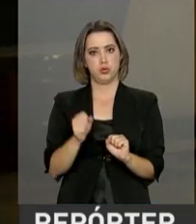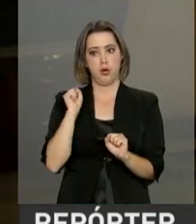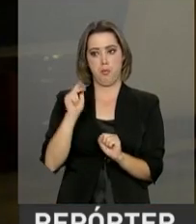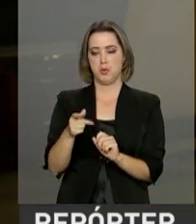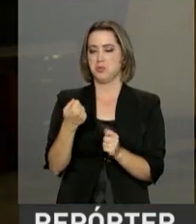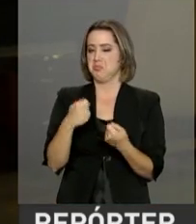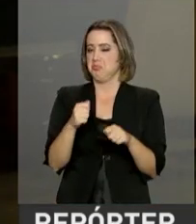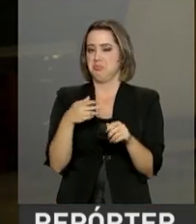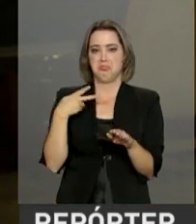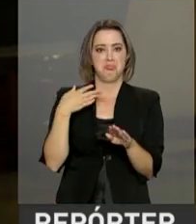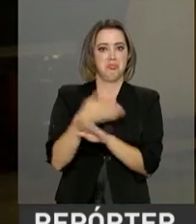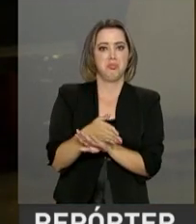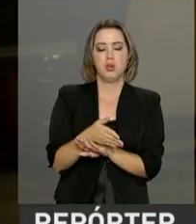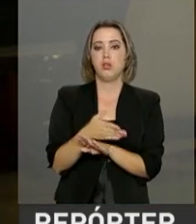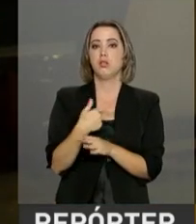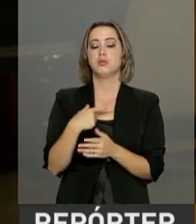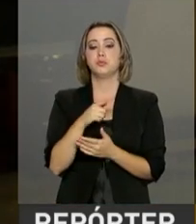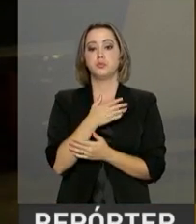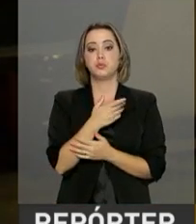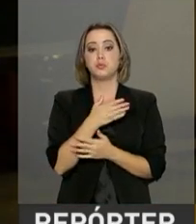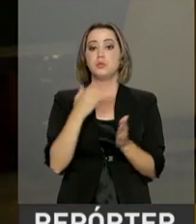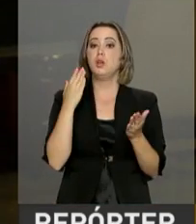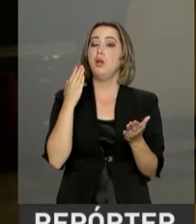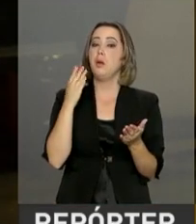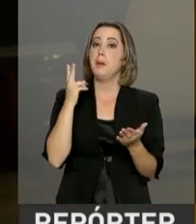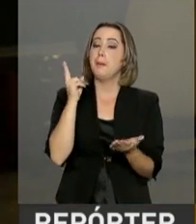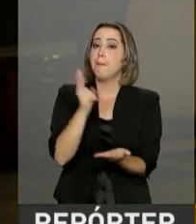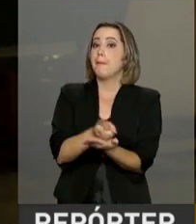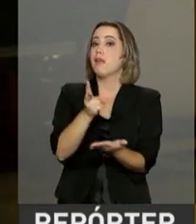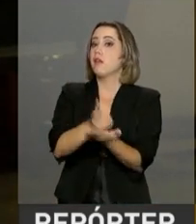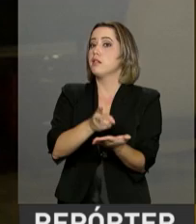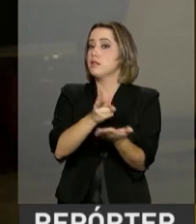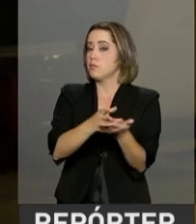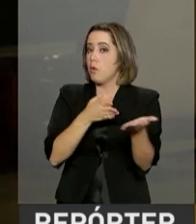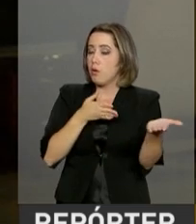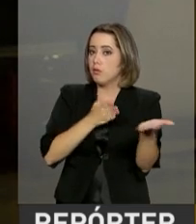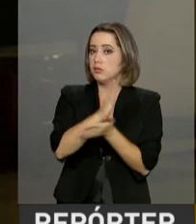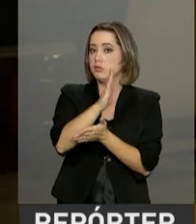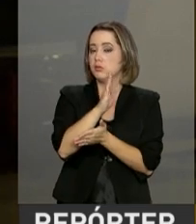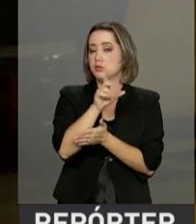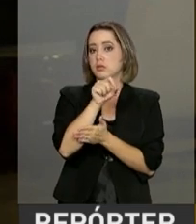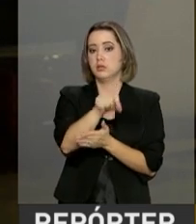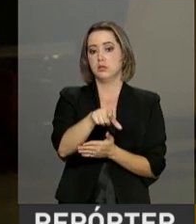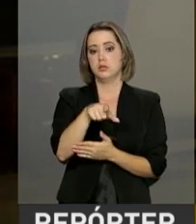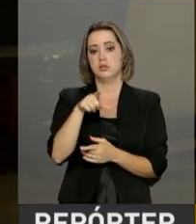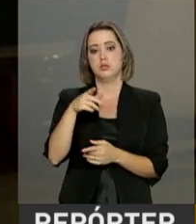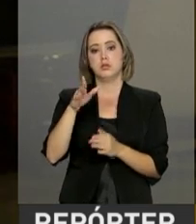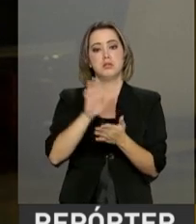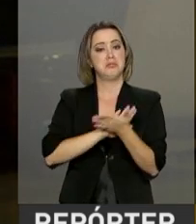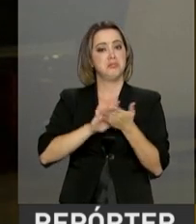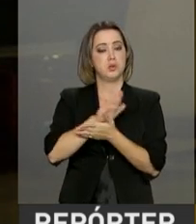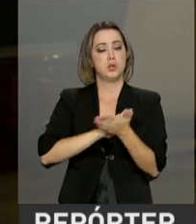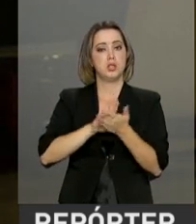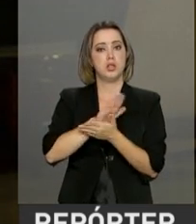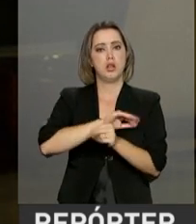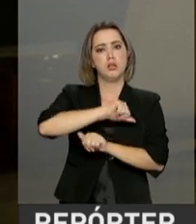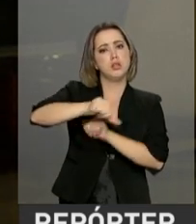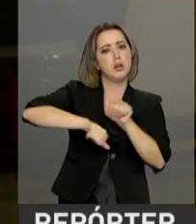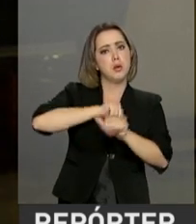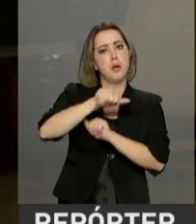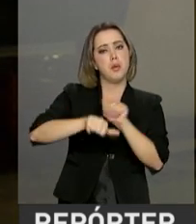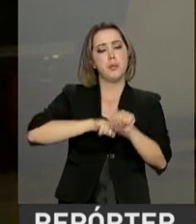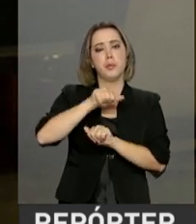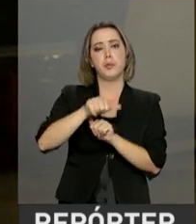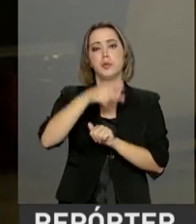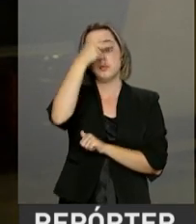correr. Mesmo quando a proposta enviada pelo governo for aprovada pelo Congresso Nacional, nada vai mudar para quem já tem